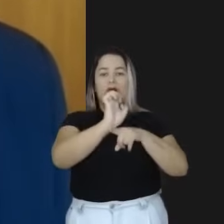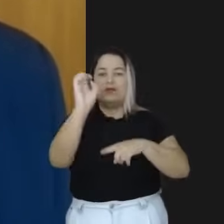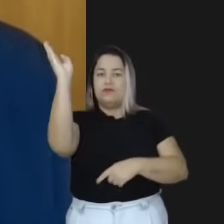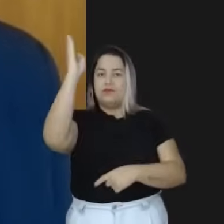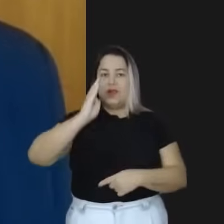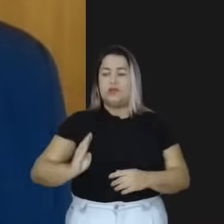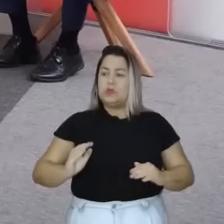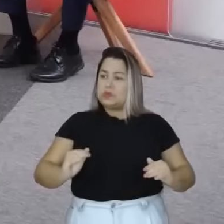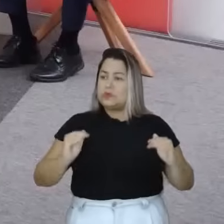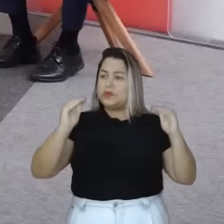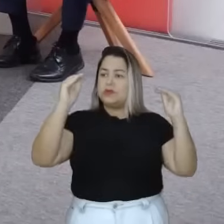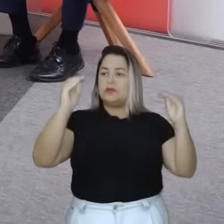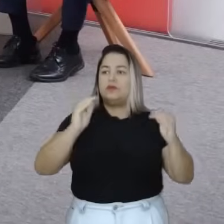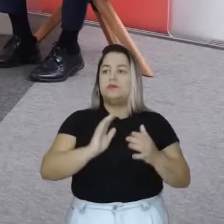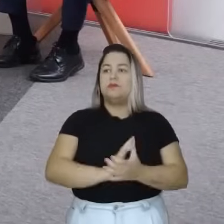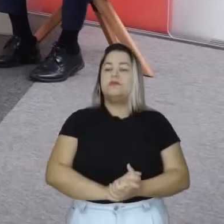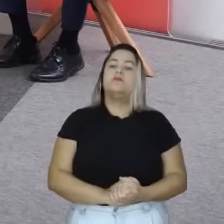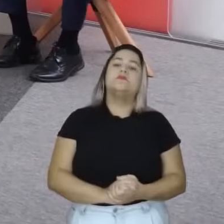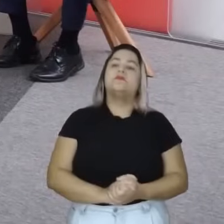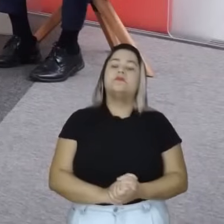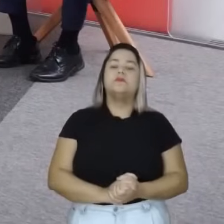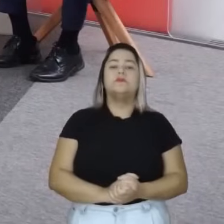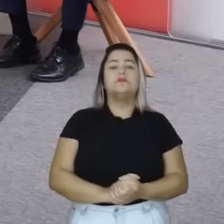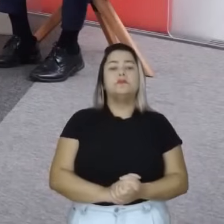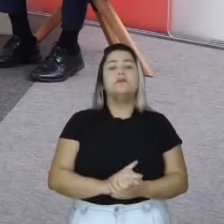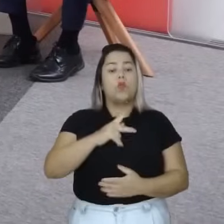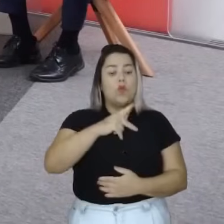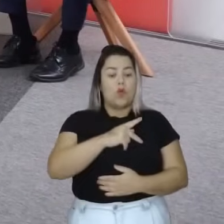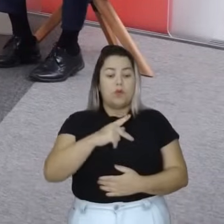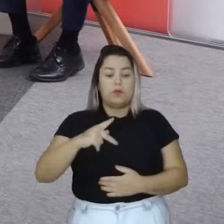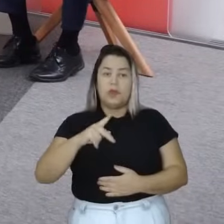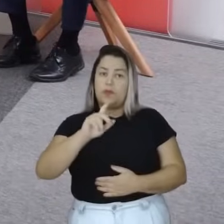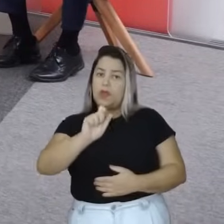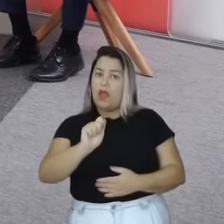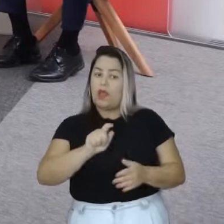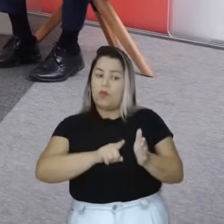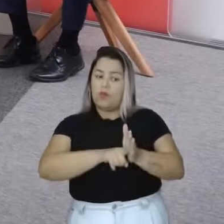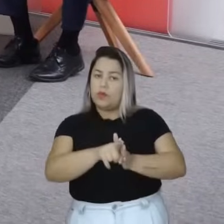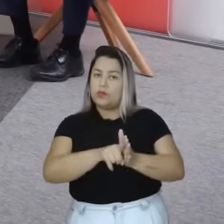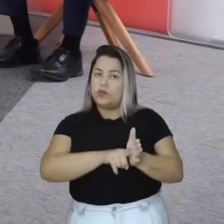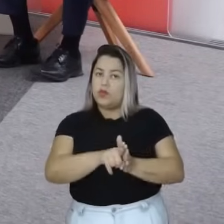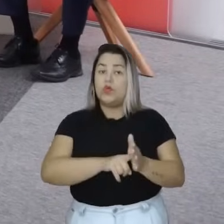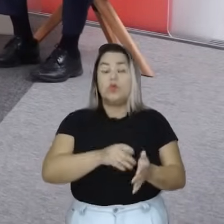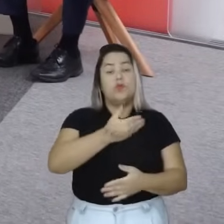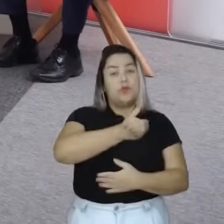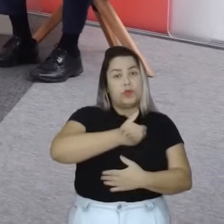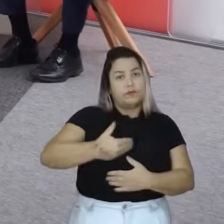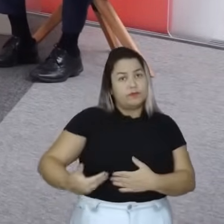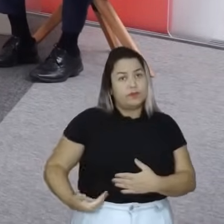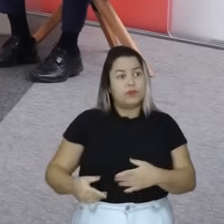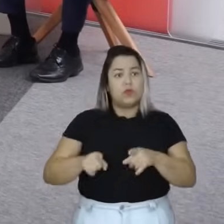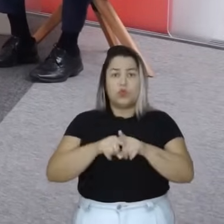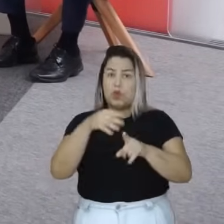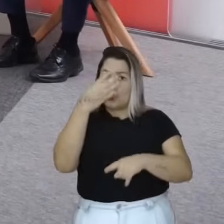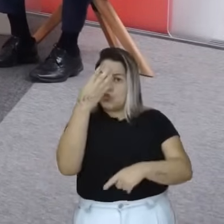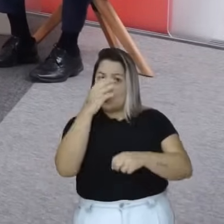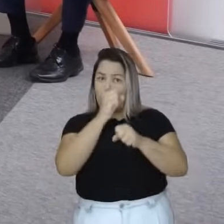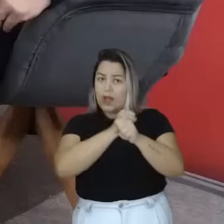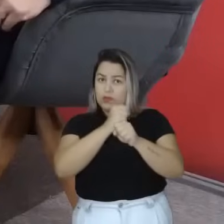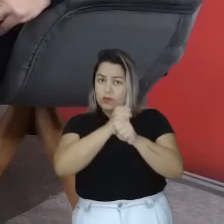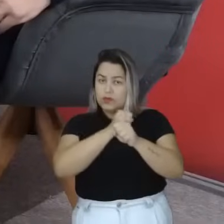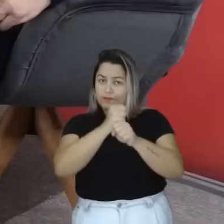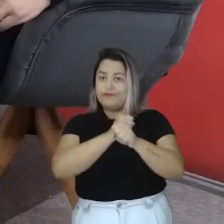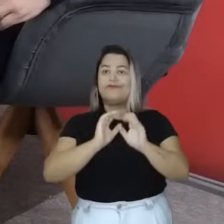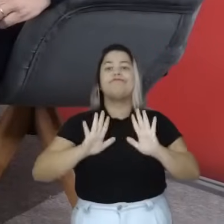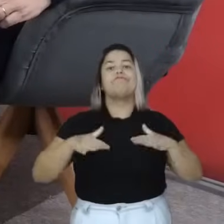soberania. É isso. O PPA é um plano para um governo durante 4 anos. Então,